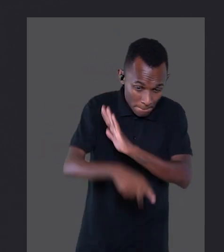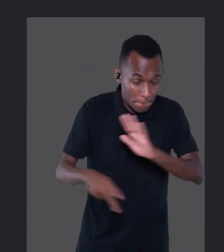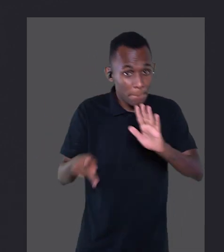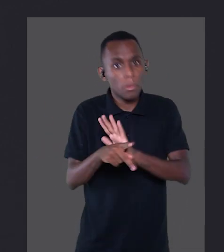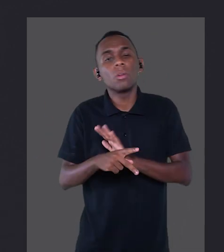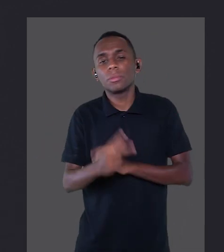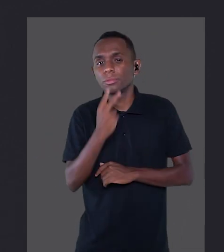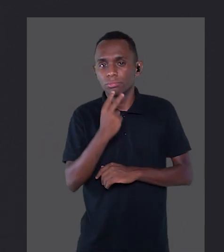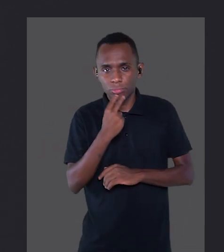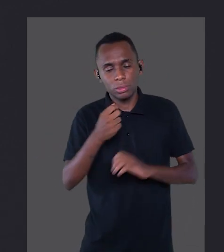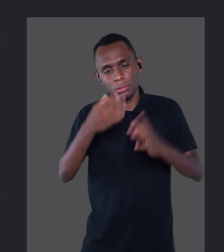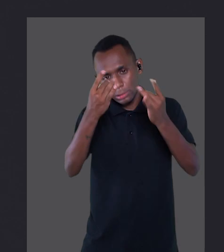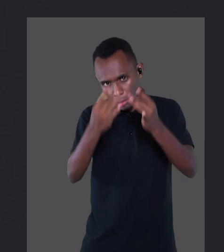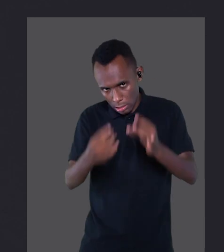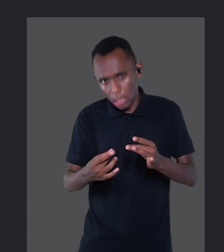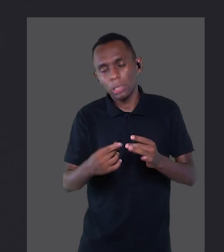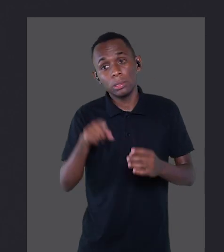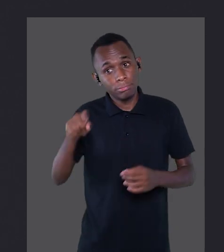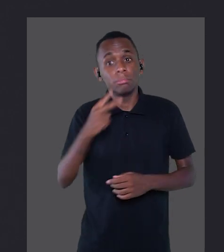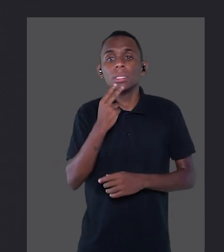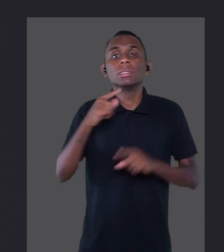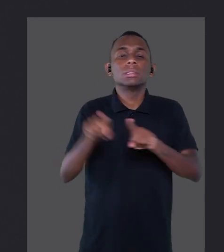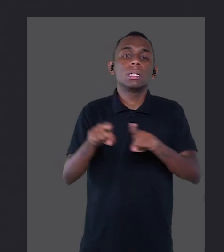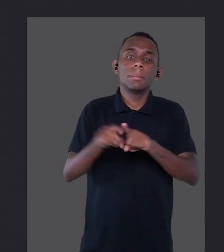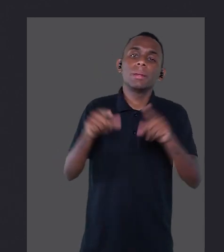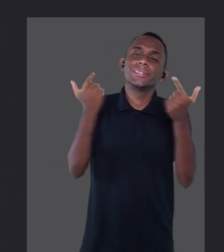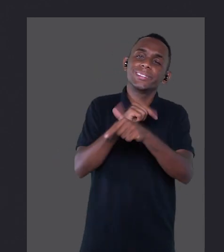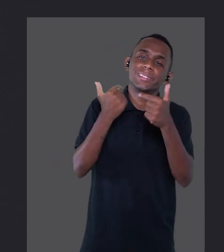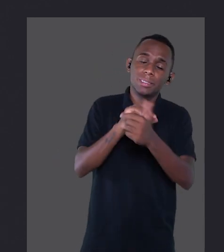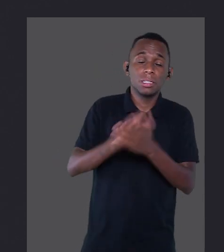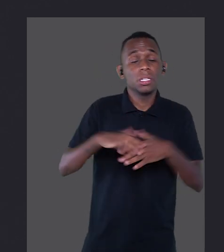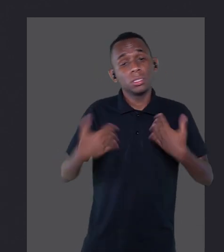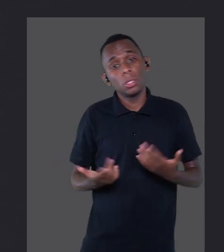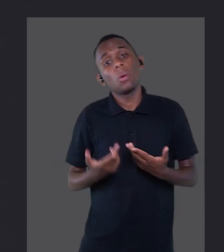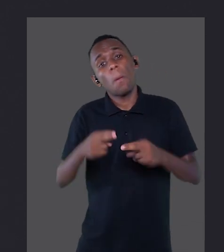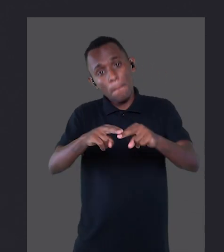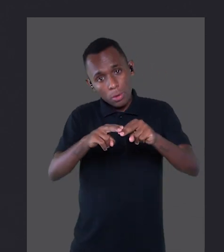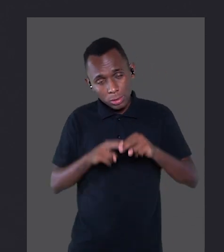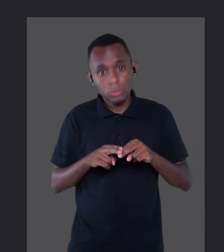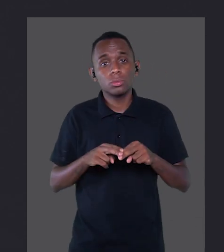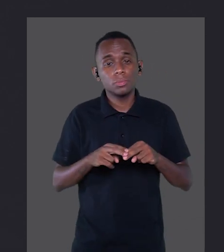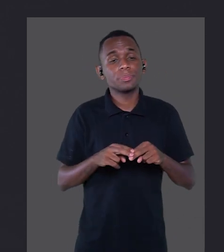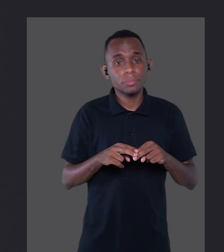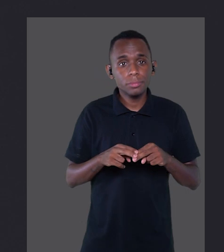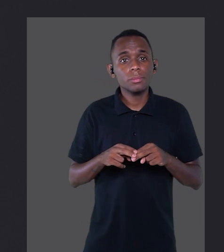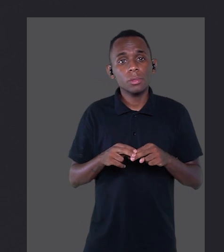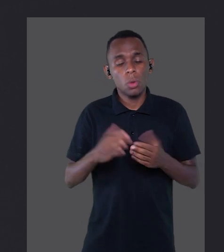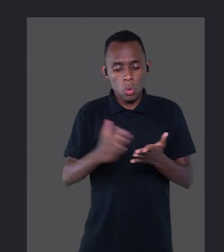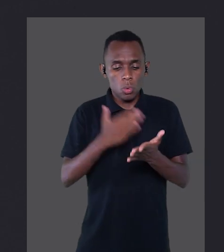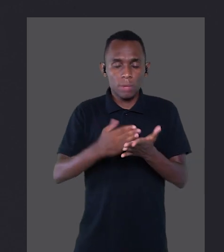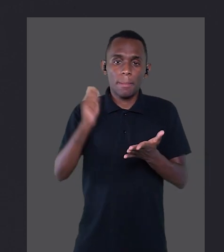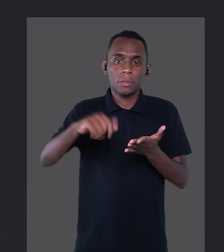machadiano também, que o Machado é um grande humorista, né? Eu acho que é com isso que o livro consegue ir adiante,